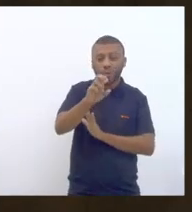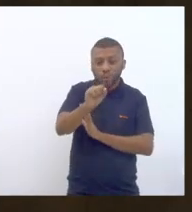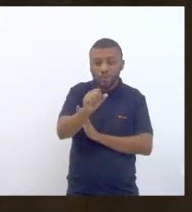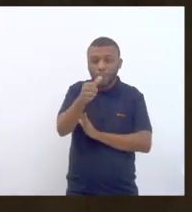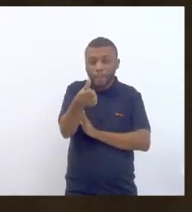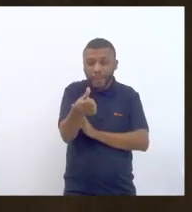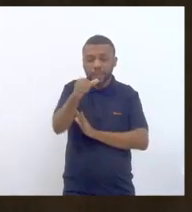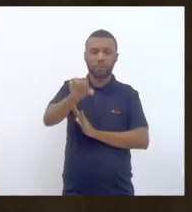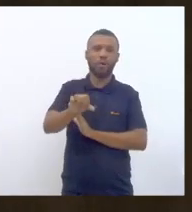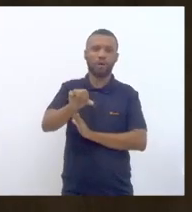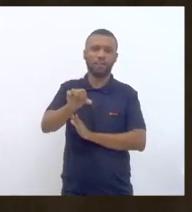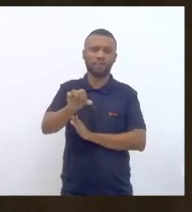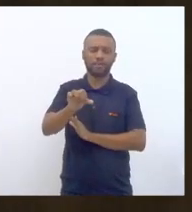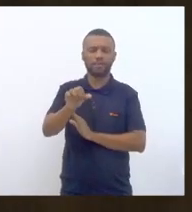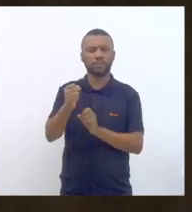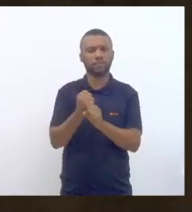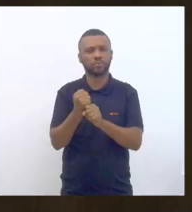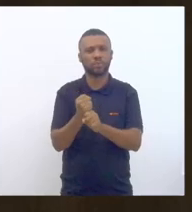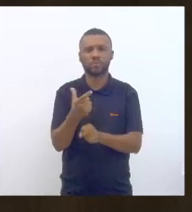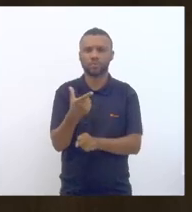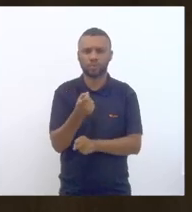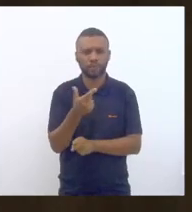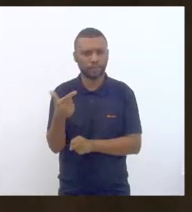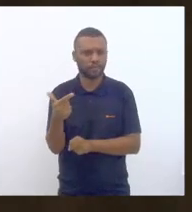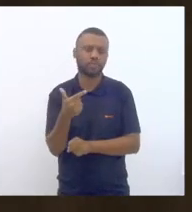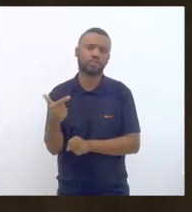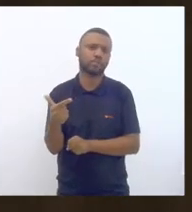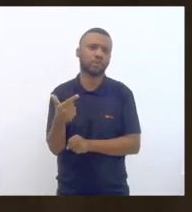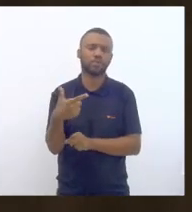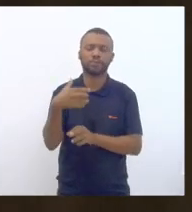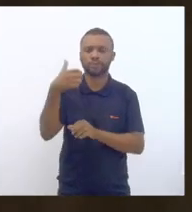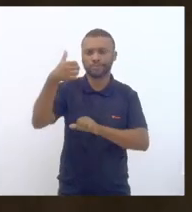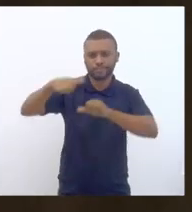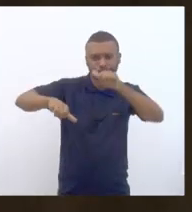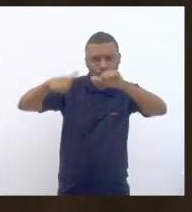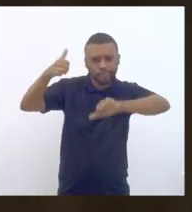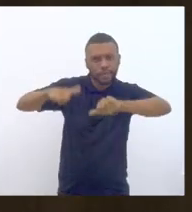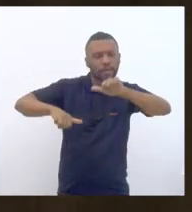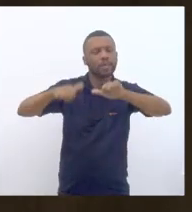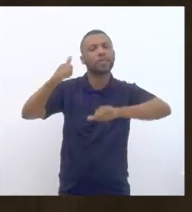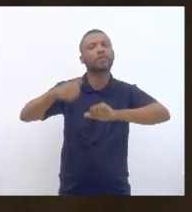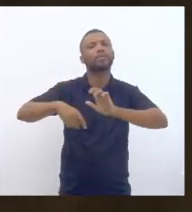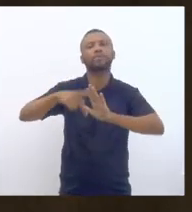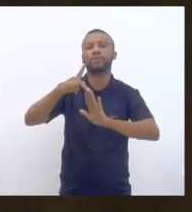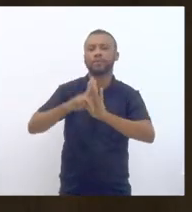5869, de 22. O parecer do PL,